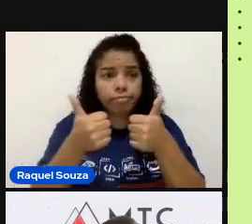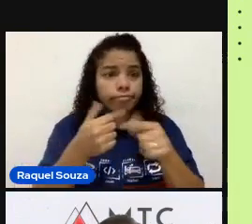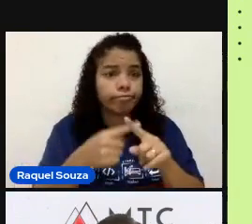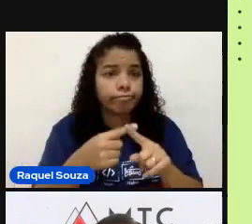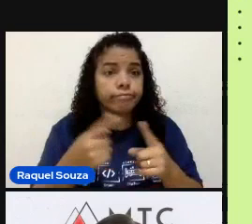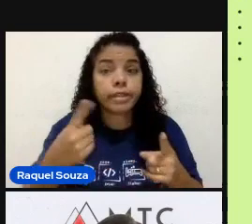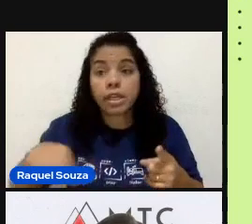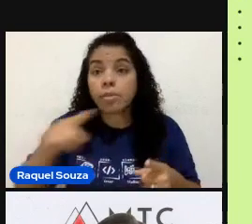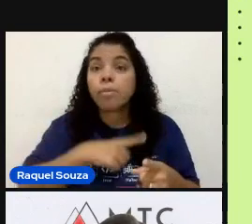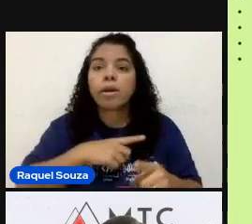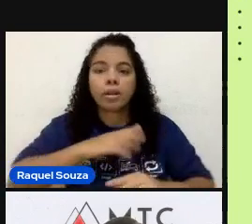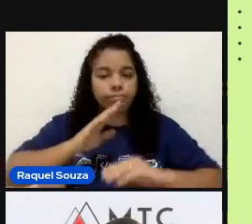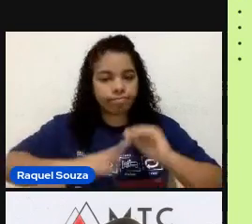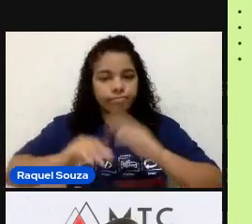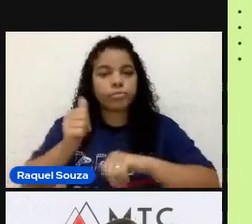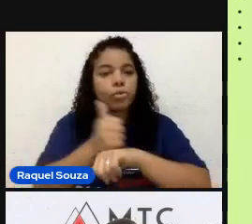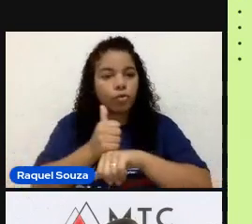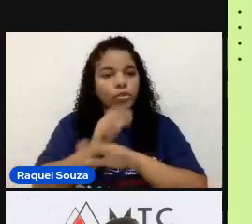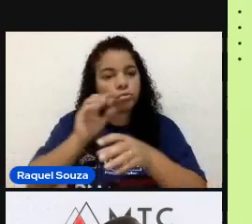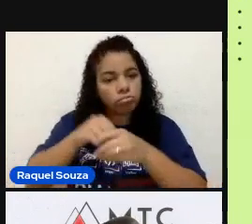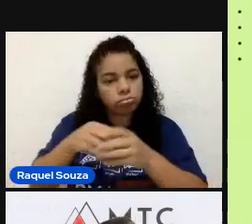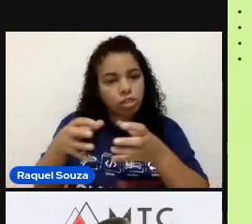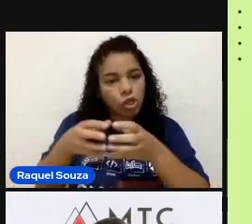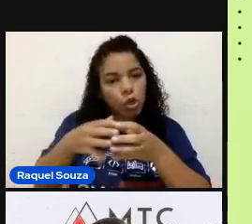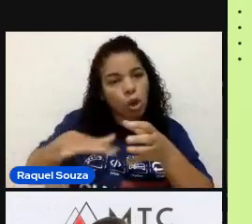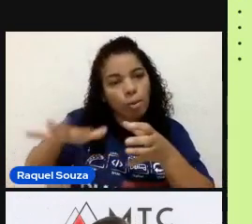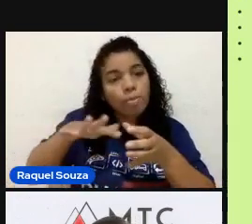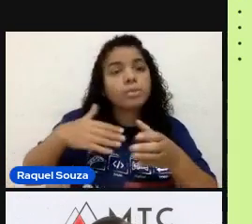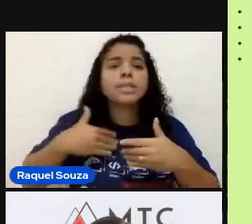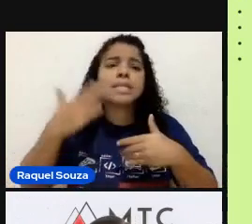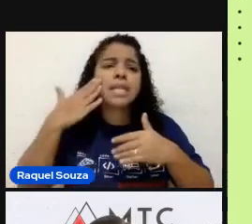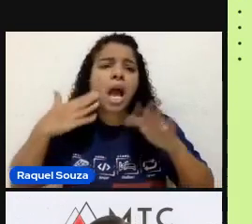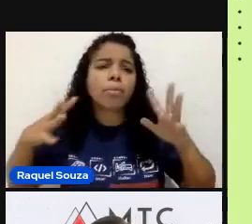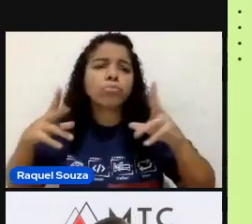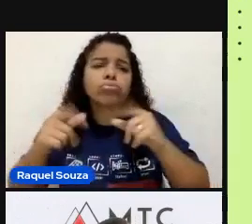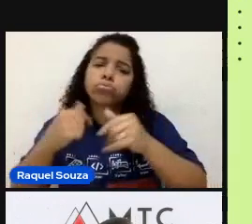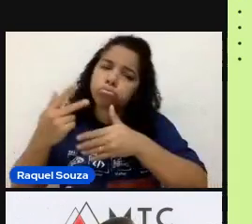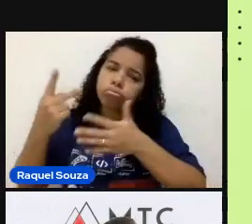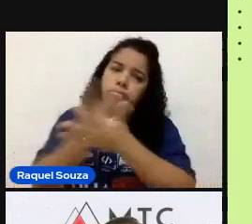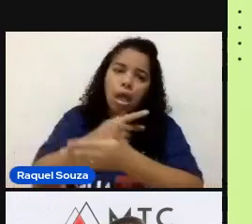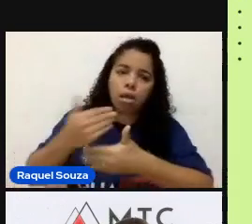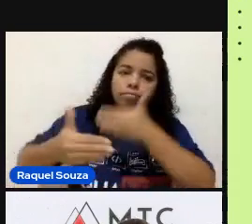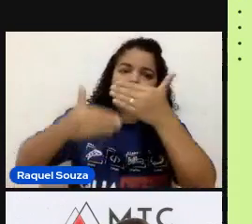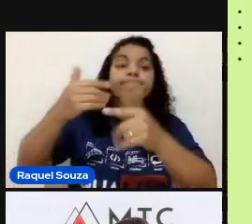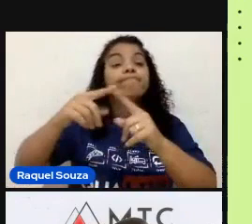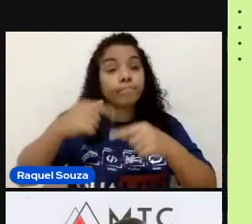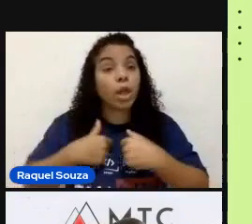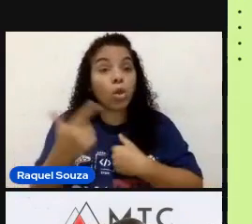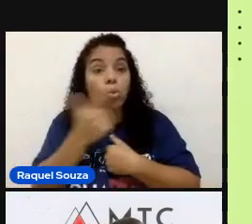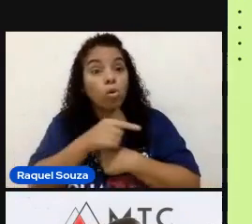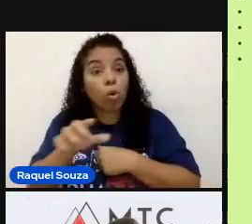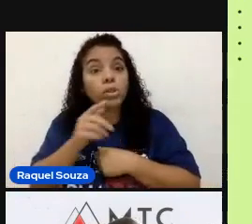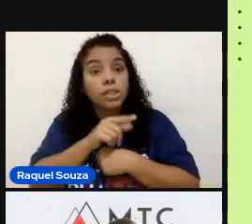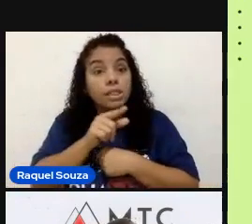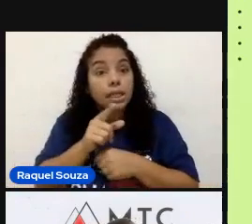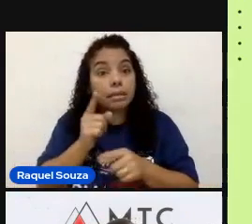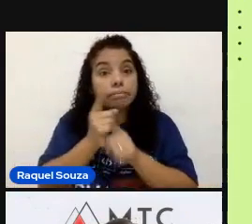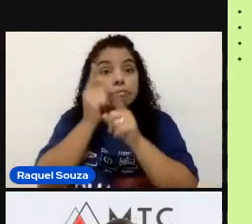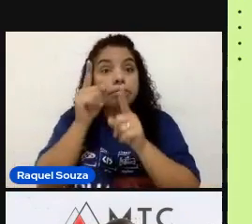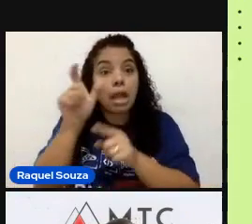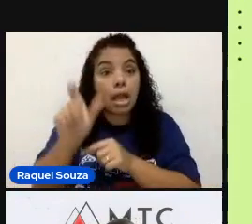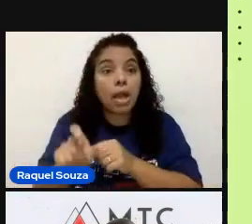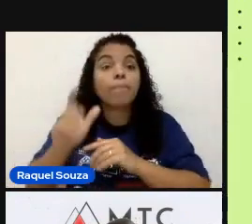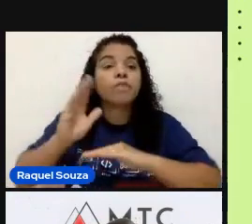que estão dentro da comunidade deles, sabendo tudo que está evoluindo. Então, eu consegui pegar um profissional que ele